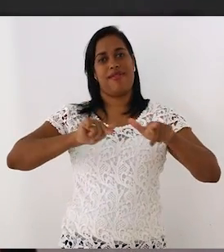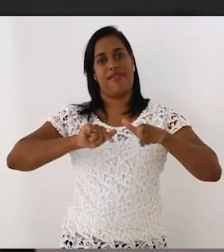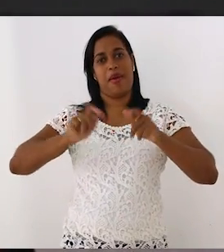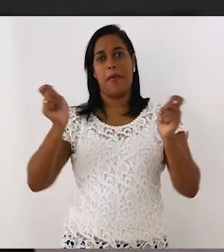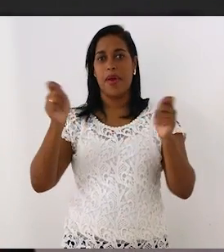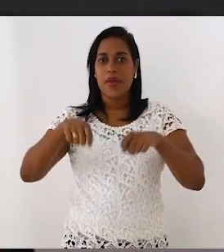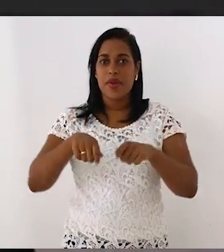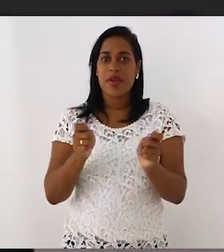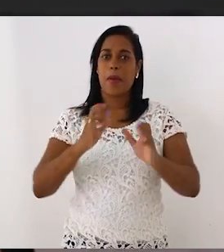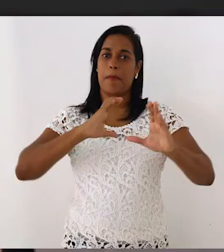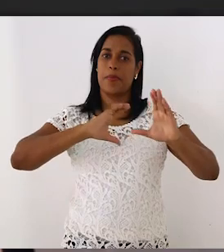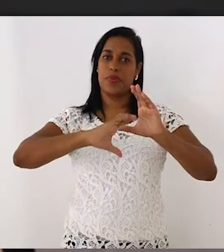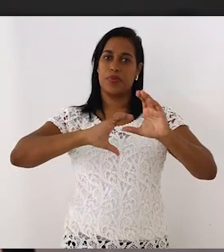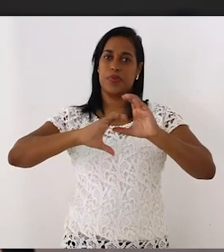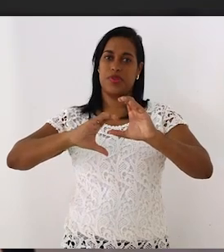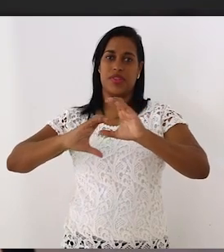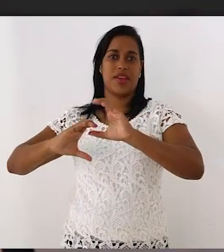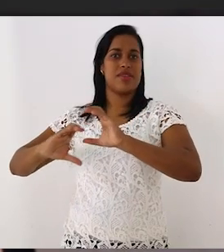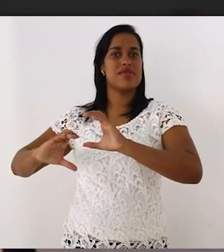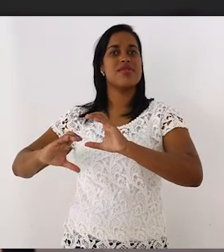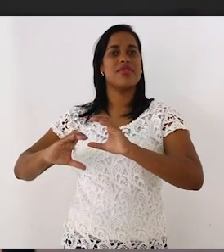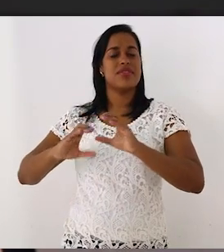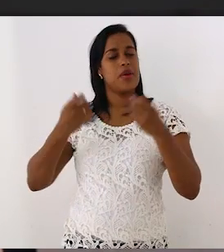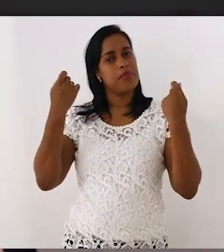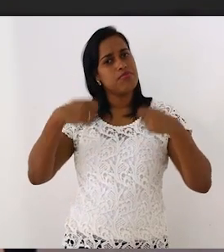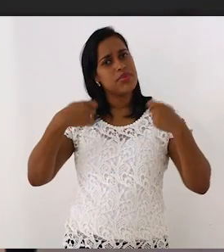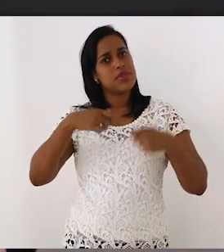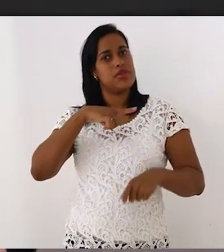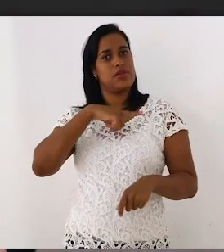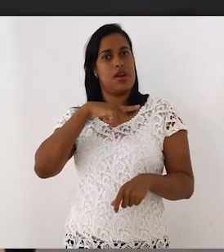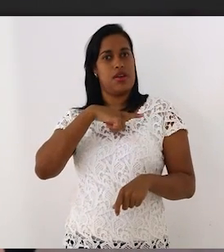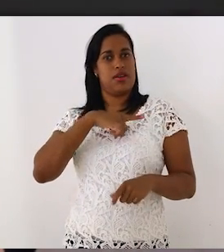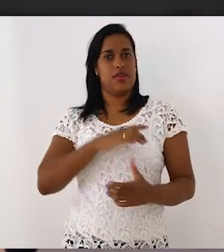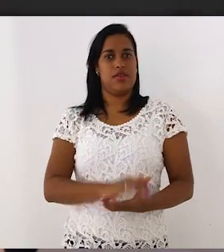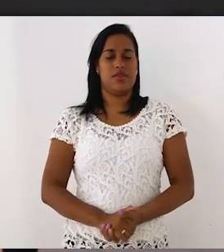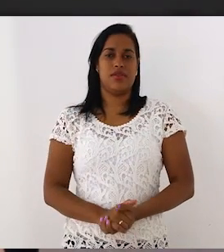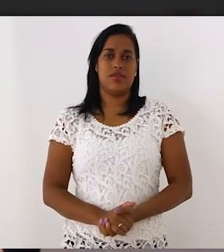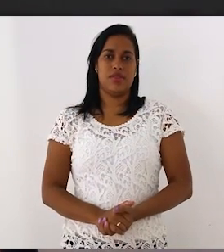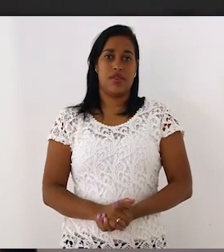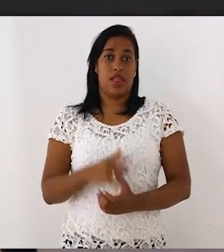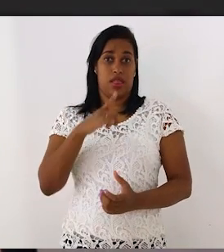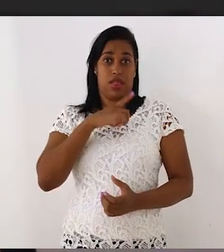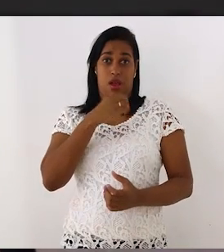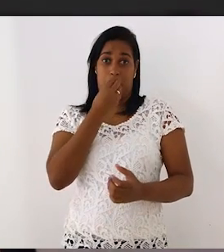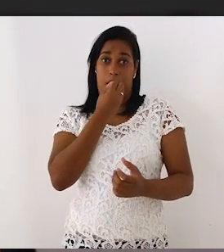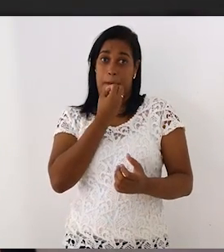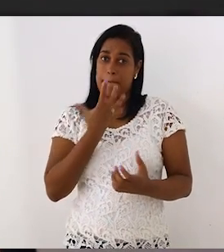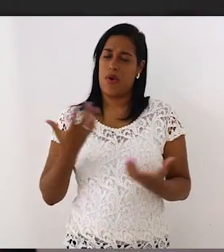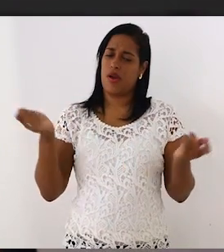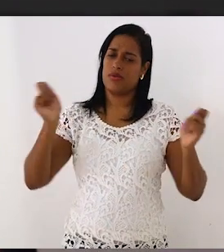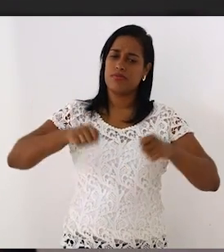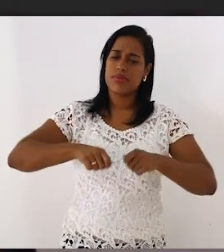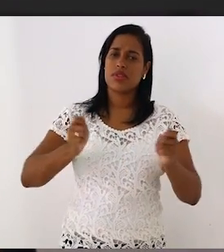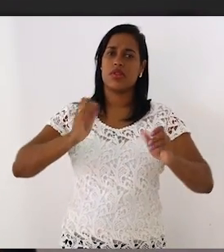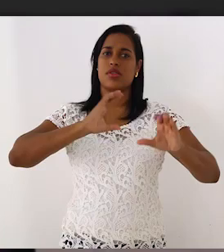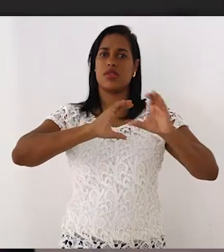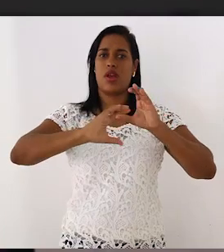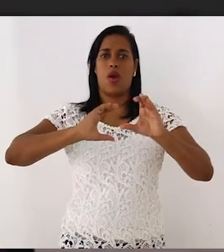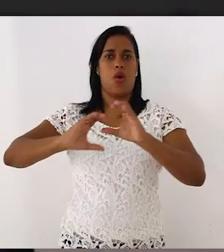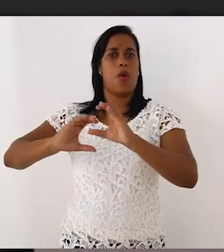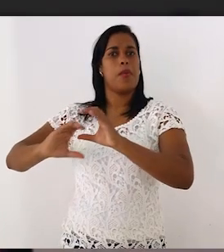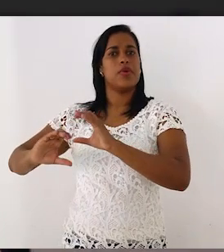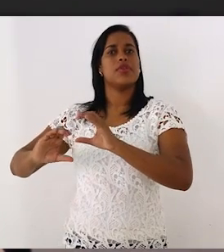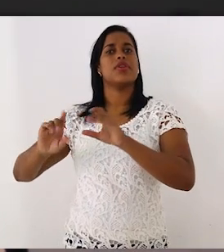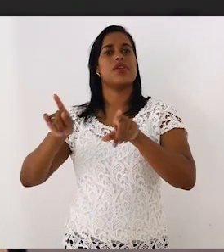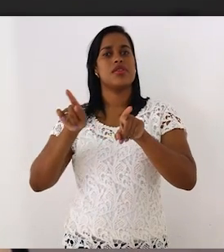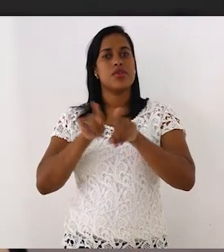competência comunicacional é exigida. Ter uma boa competência comunicacional